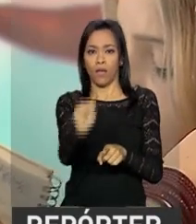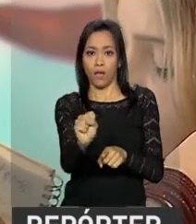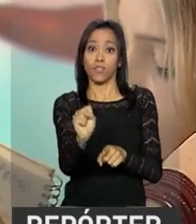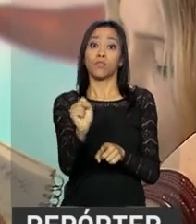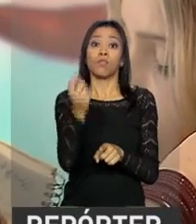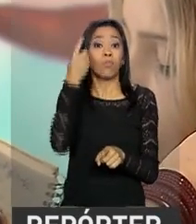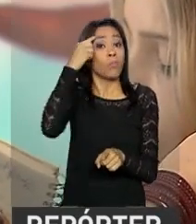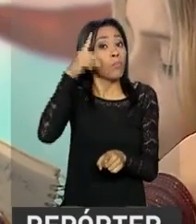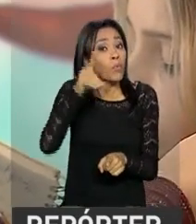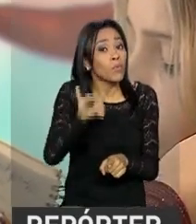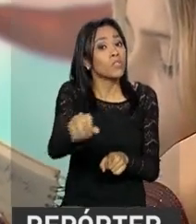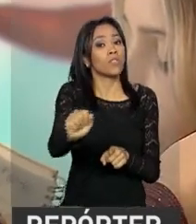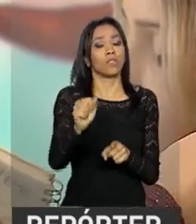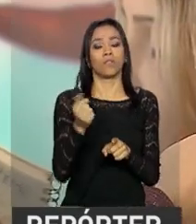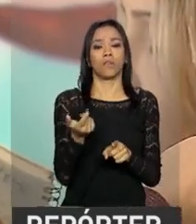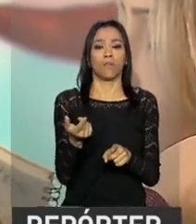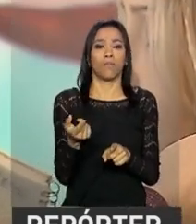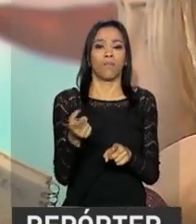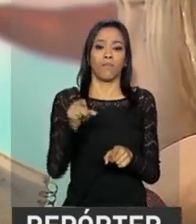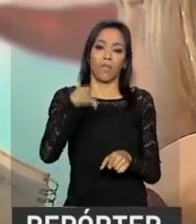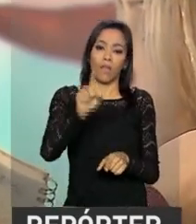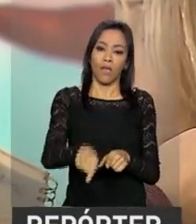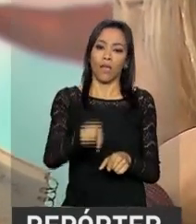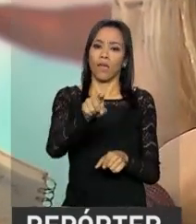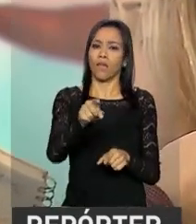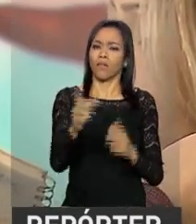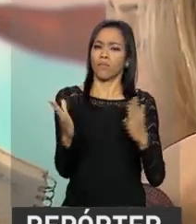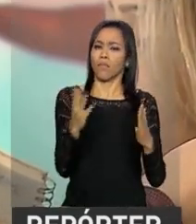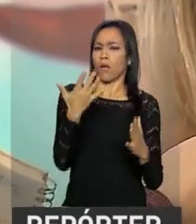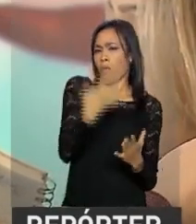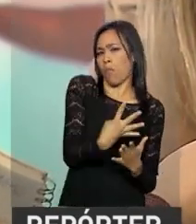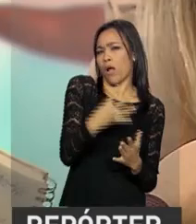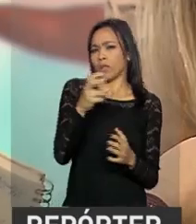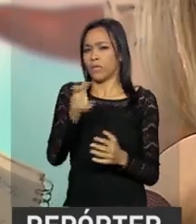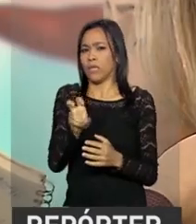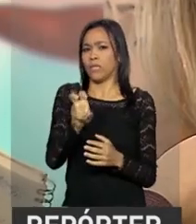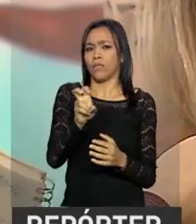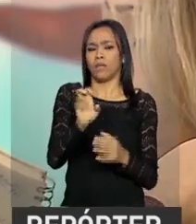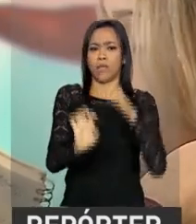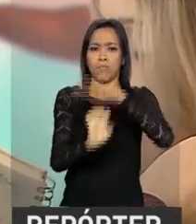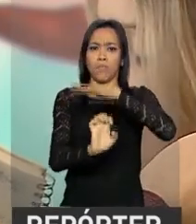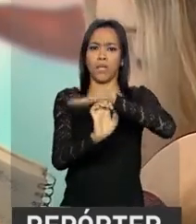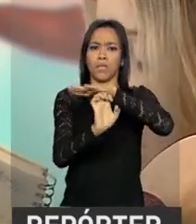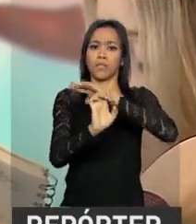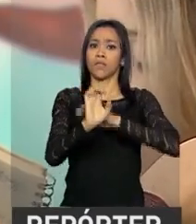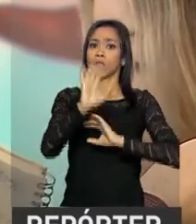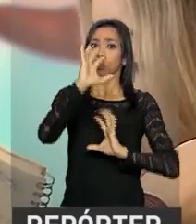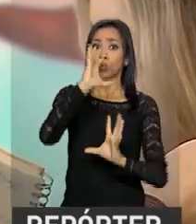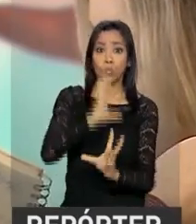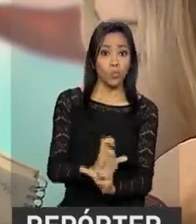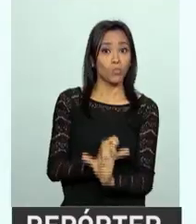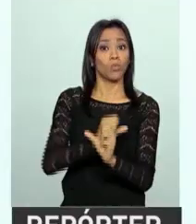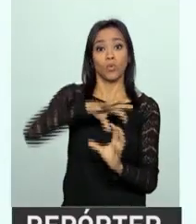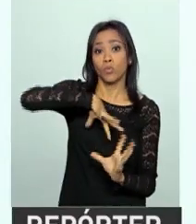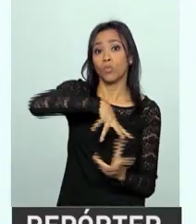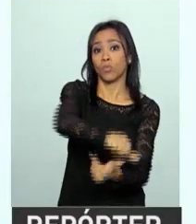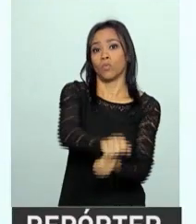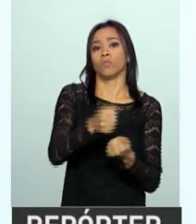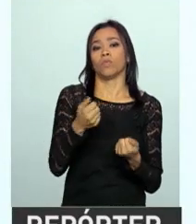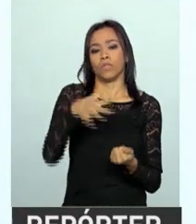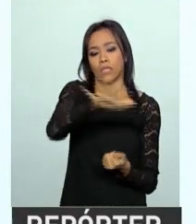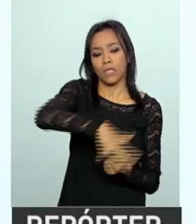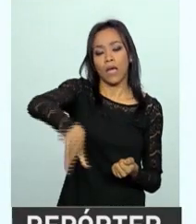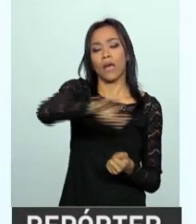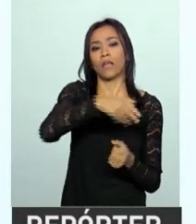talvez a quarta e quinta empresa maior do mundo no setor de óleo e gás. O presidente